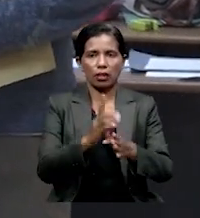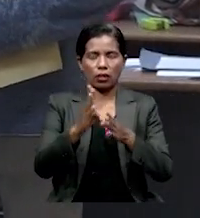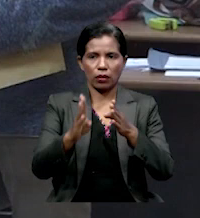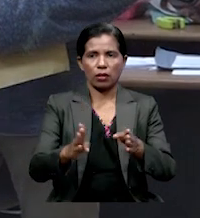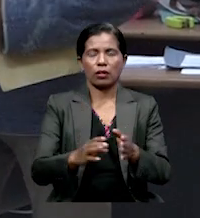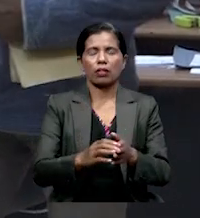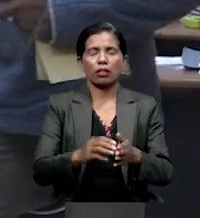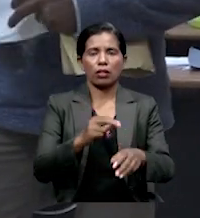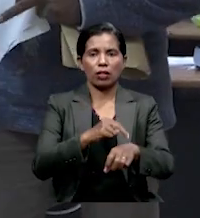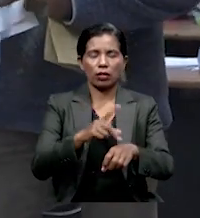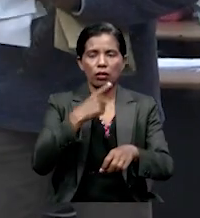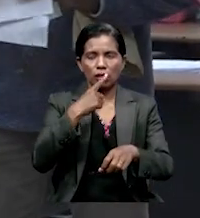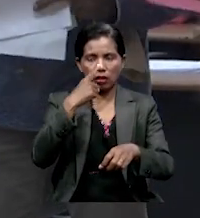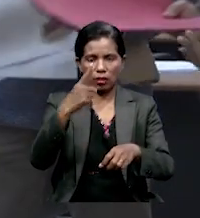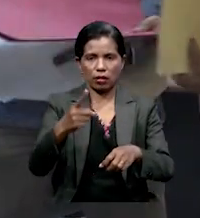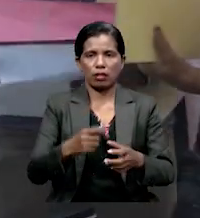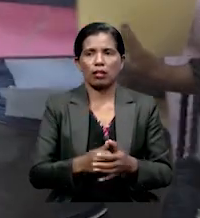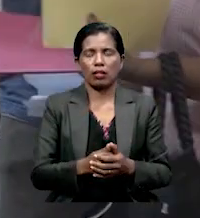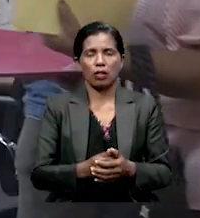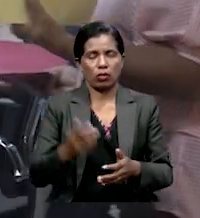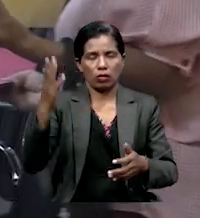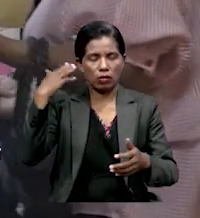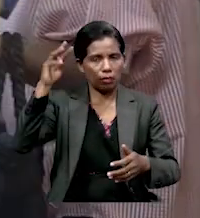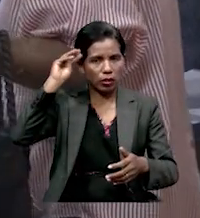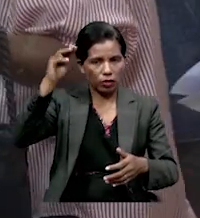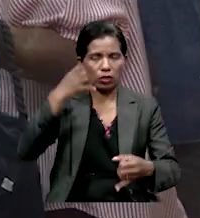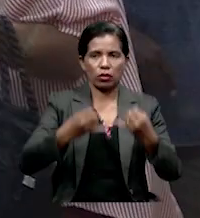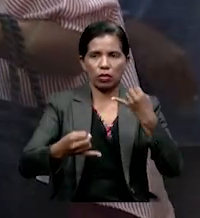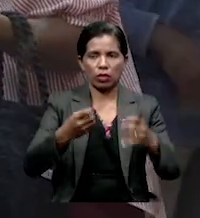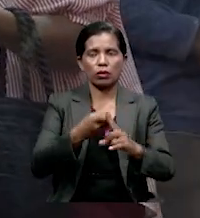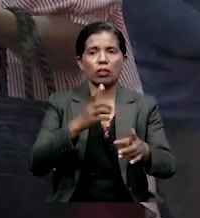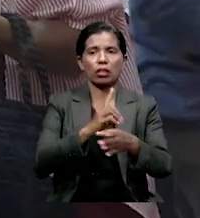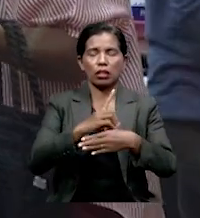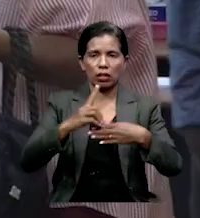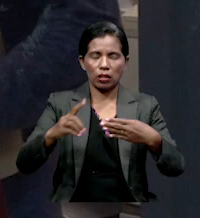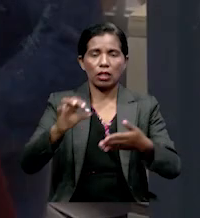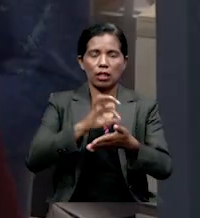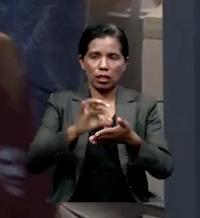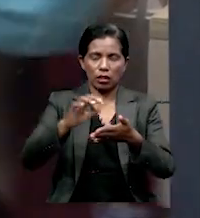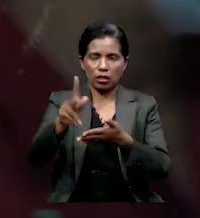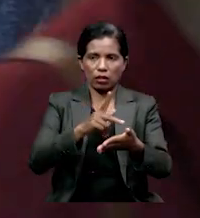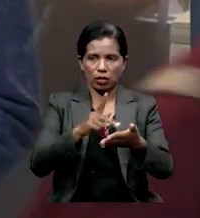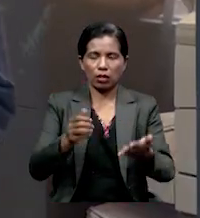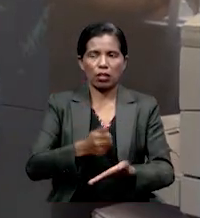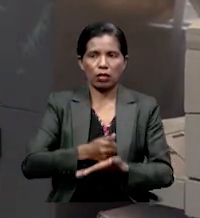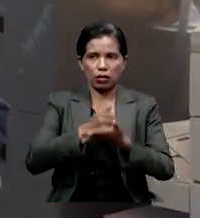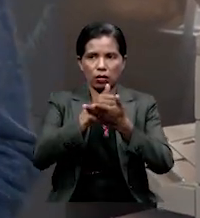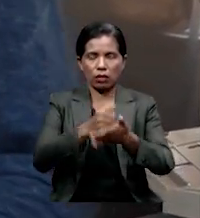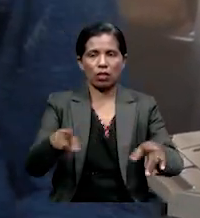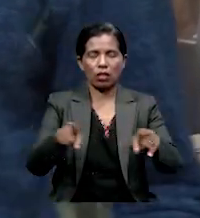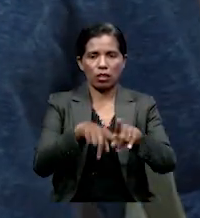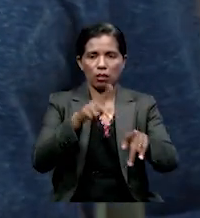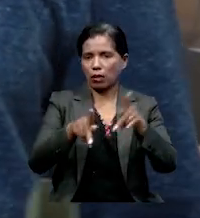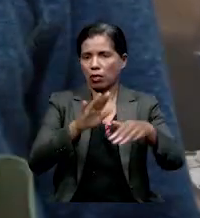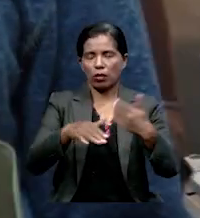Criminal, Vitor da Costa Neto Hateten, antes né, Ministério de Justiça, Lúcio Direção Registro Criminal, ao atendimento Hanesan Baema